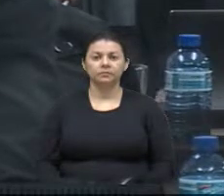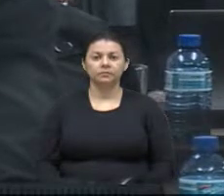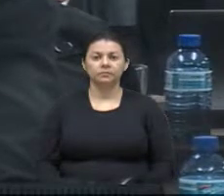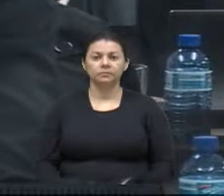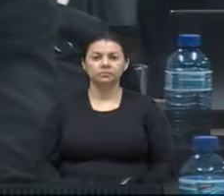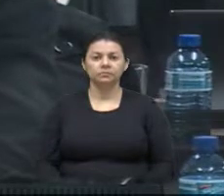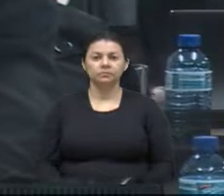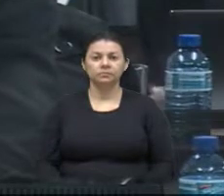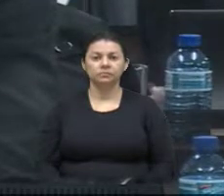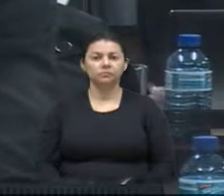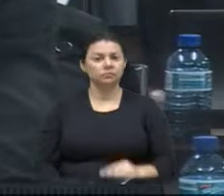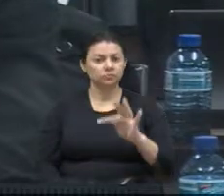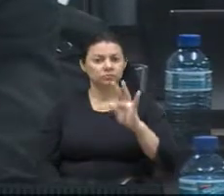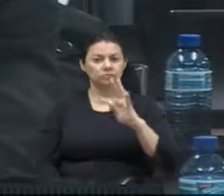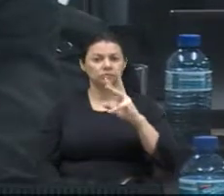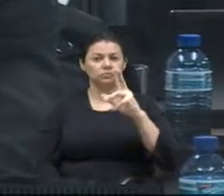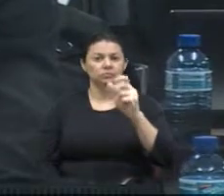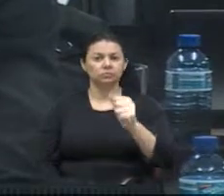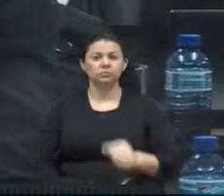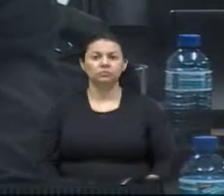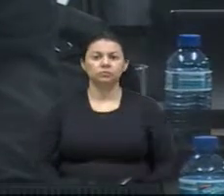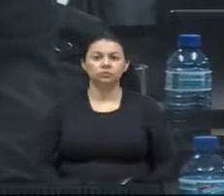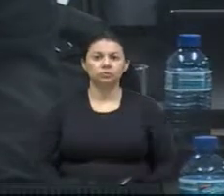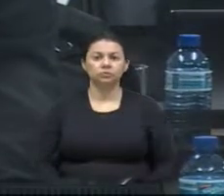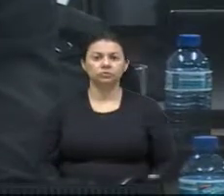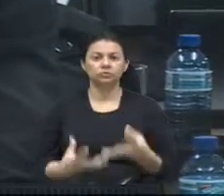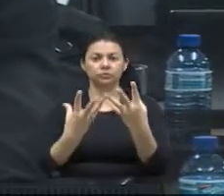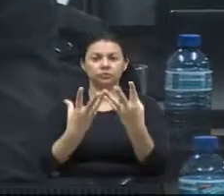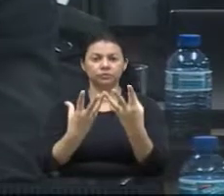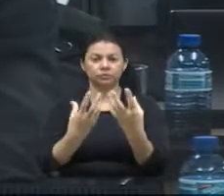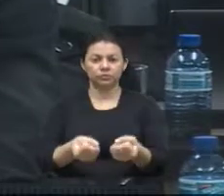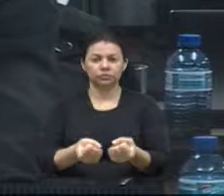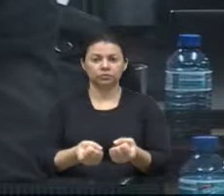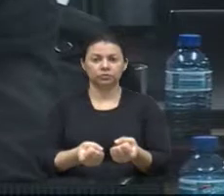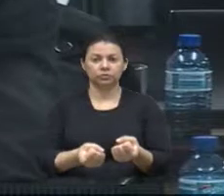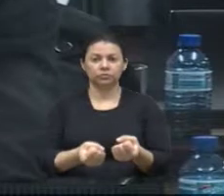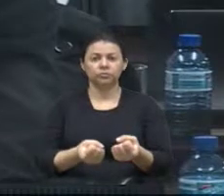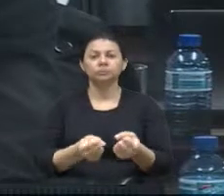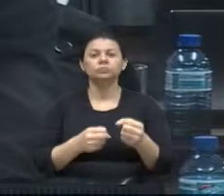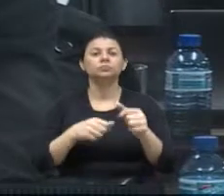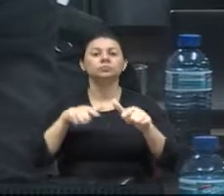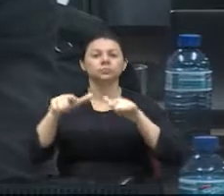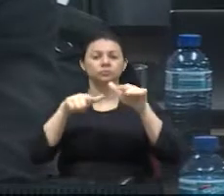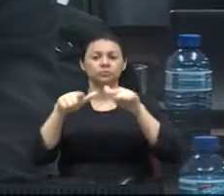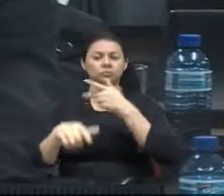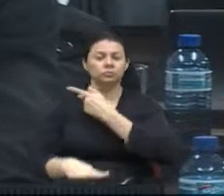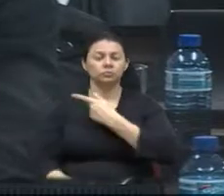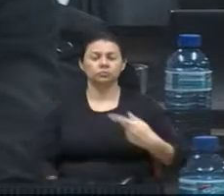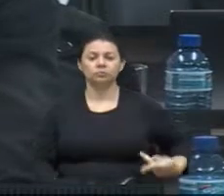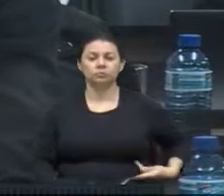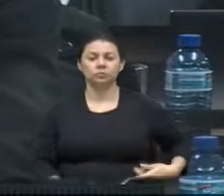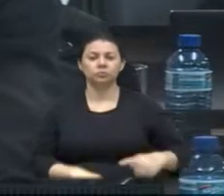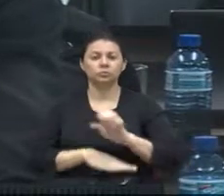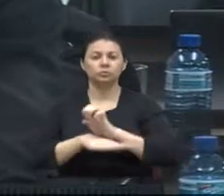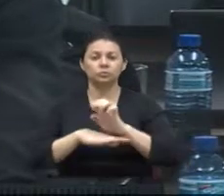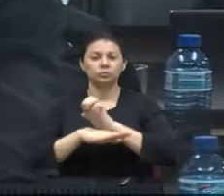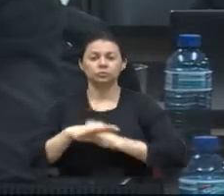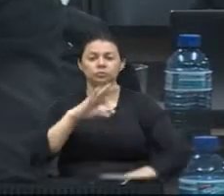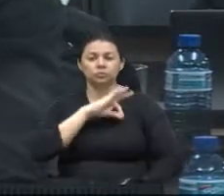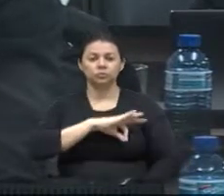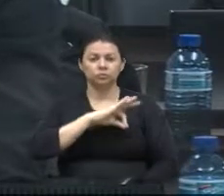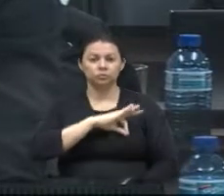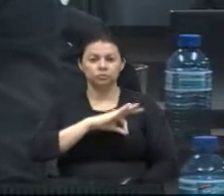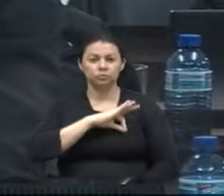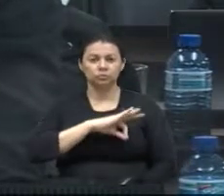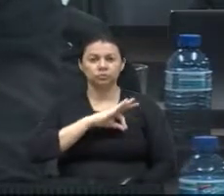adotado nos órgãos públicos então apenas para atender o